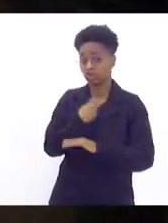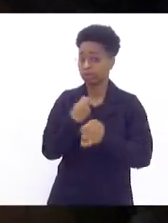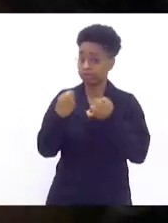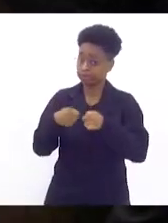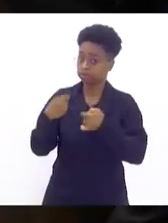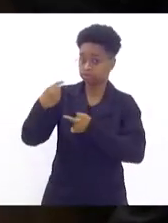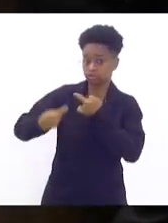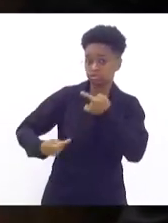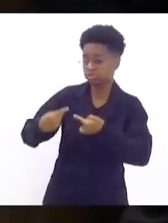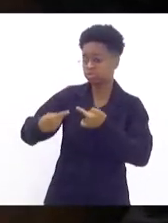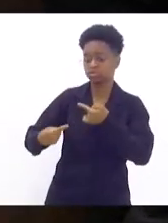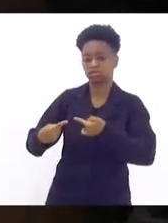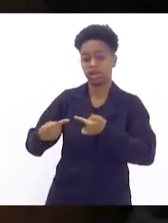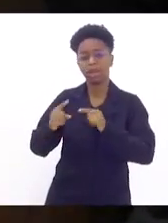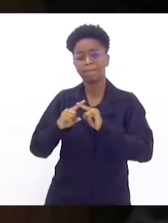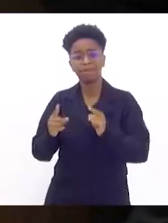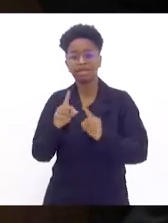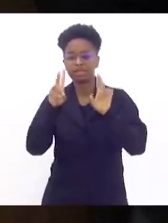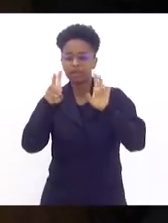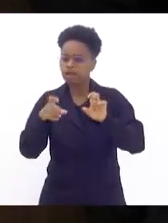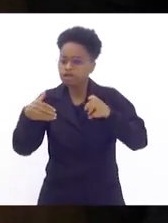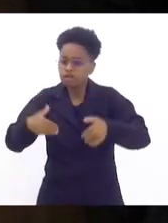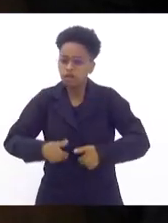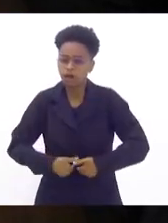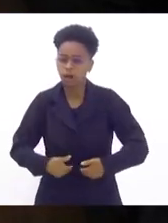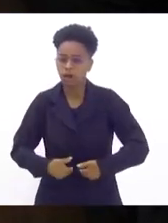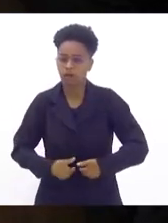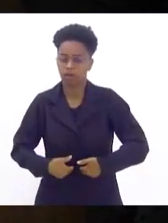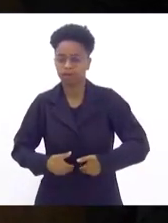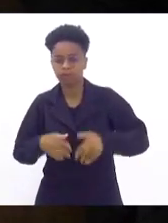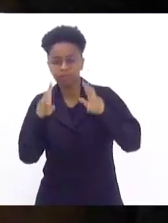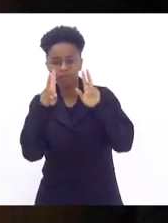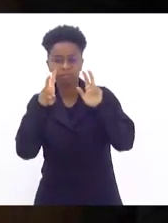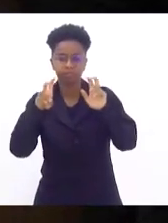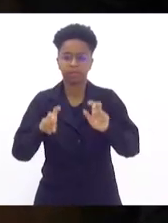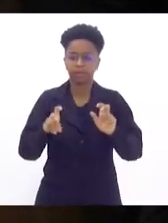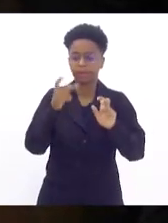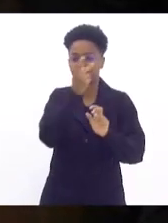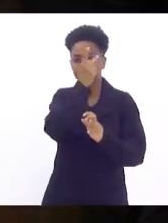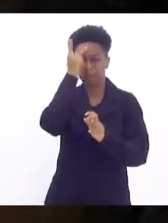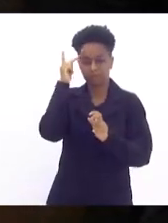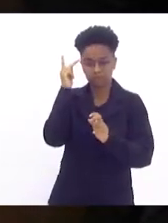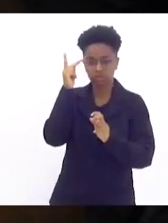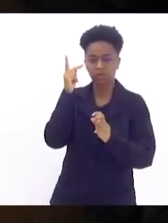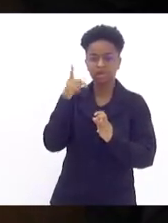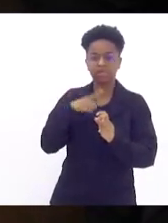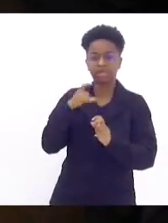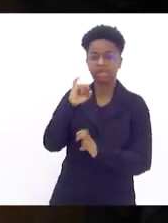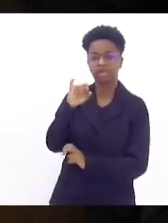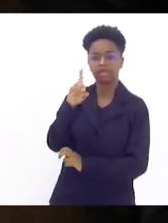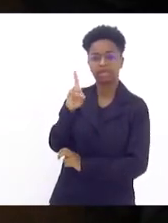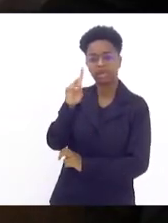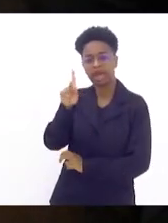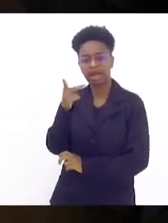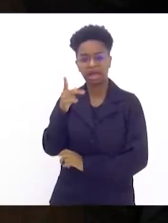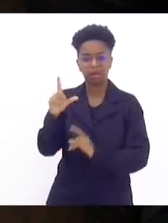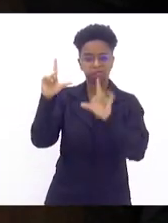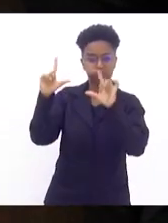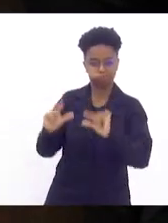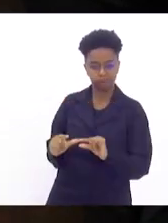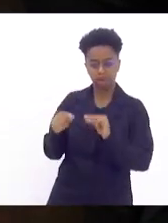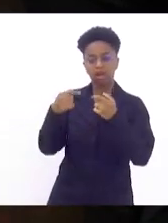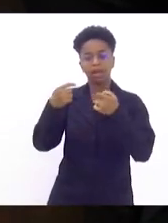isso aí quando se trata da fome quando se trata de pessoas que estão com IDH baixíssimo entra na